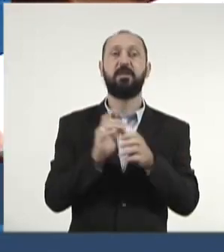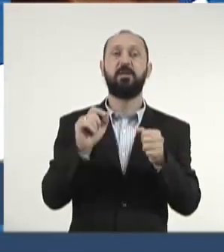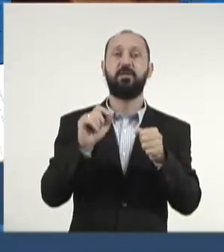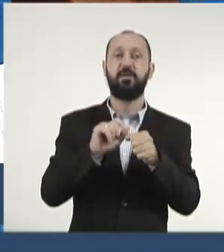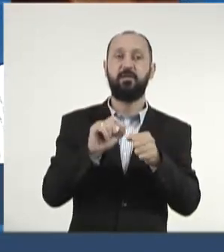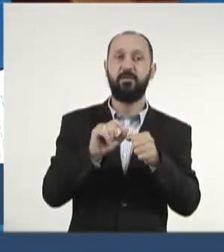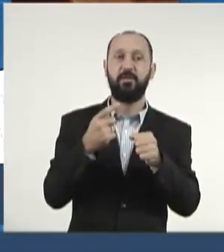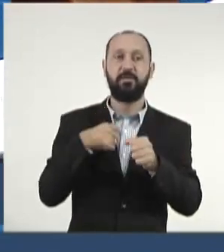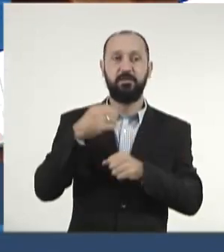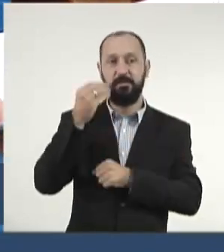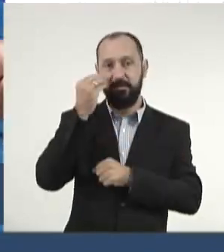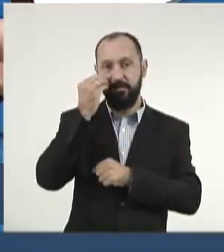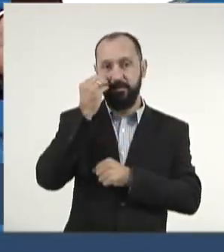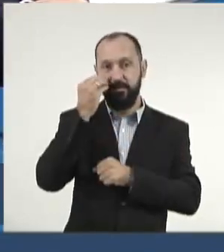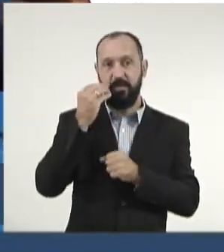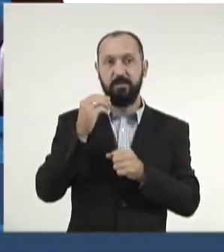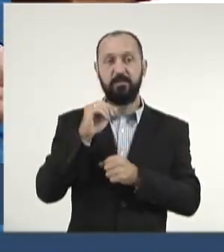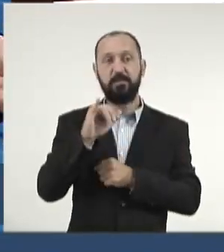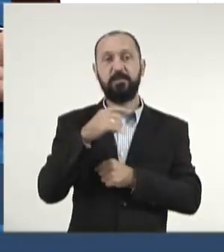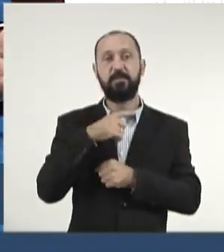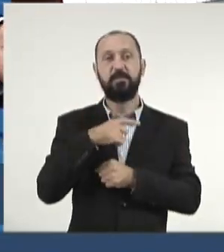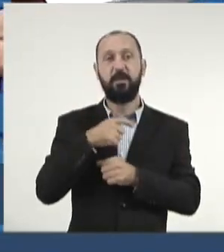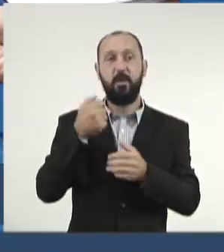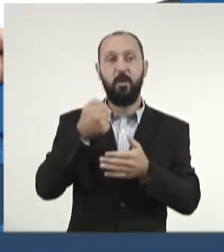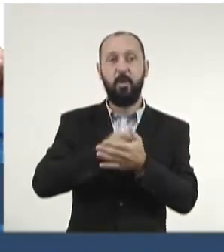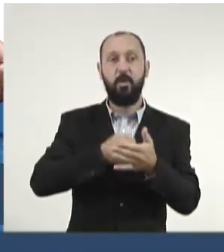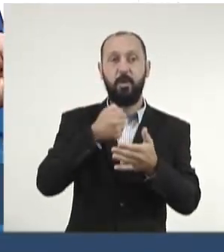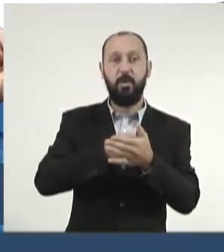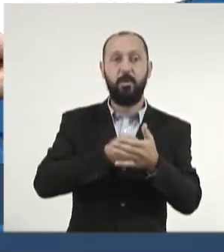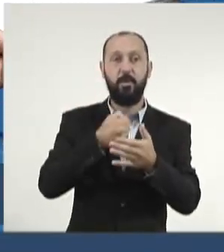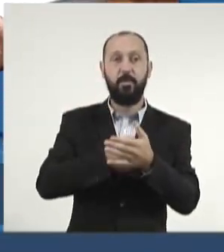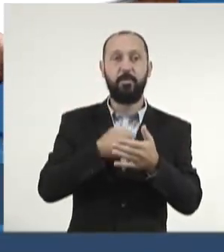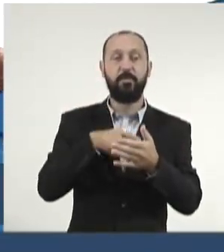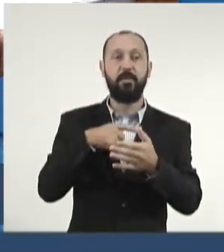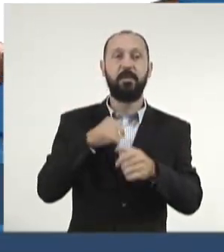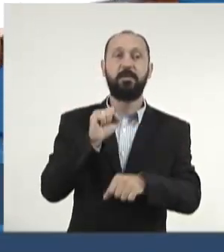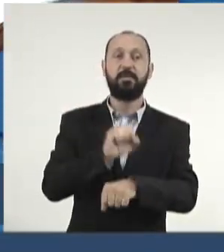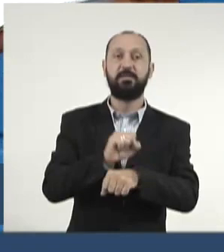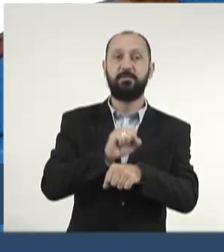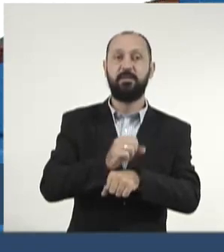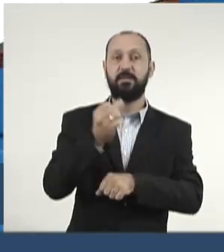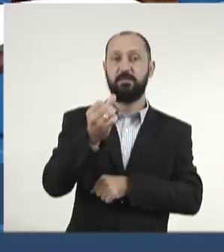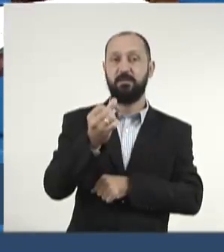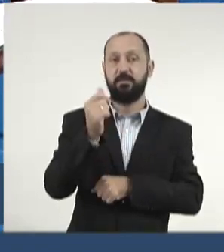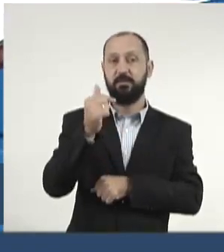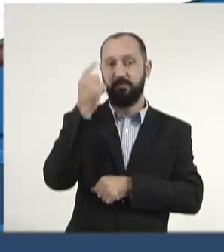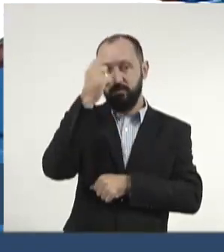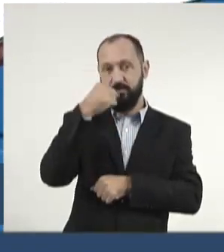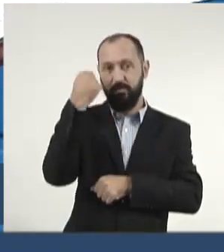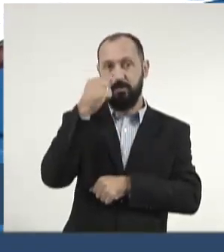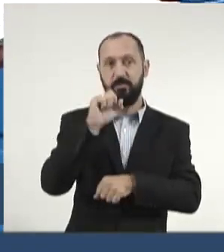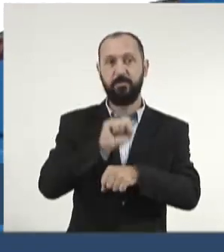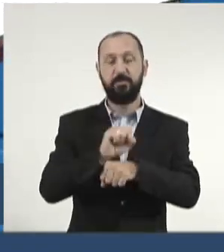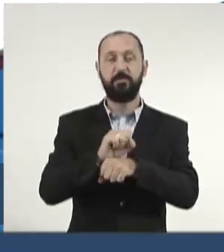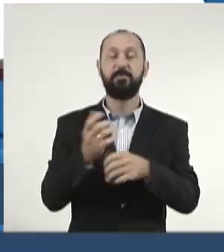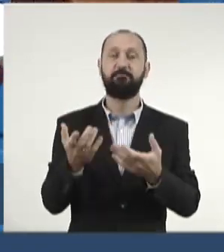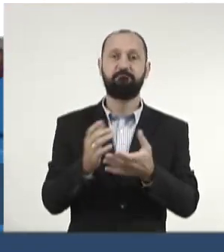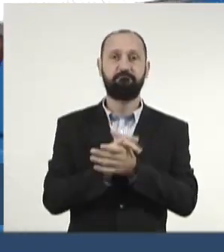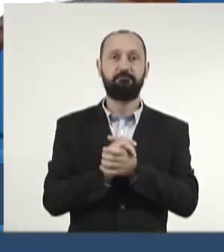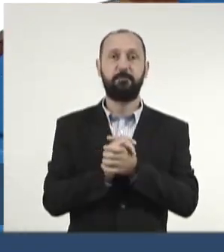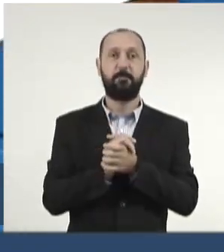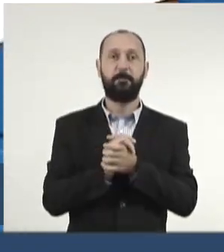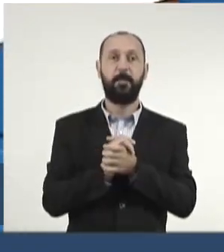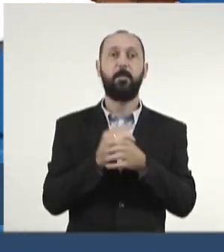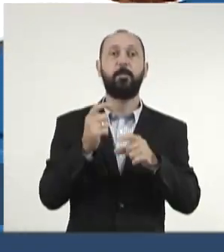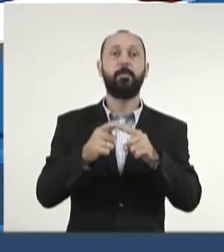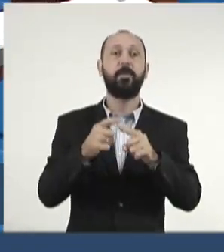faça esse teste, ainda mais obrigando os candidatos a esperarem 6, 7 horas, porque falam que é